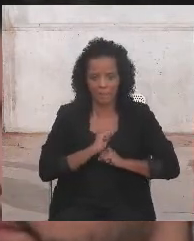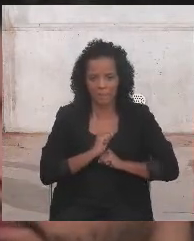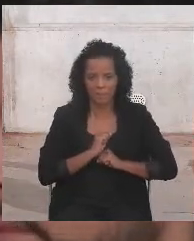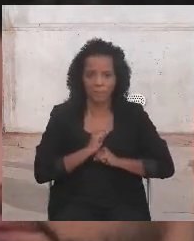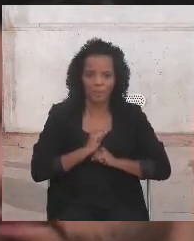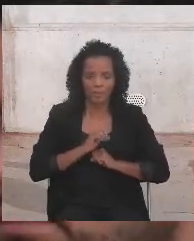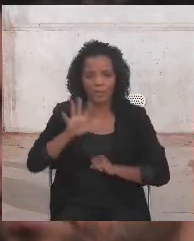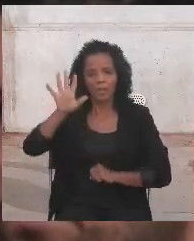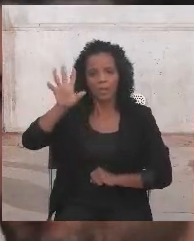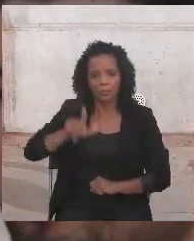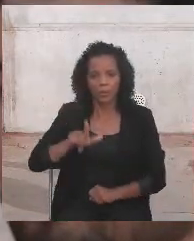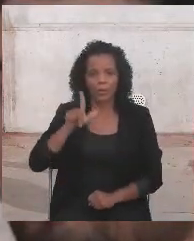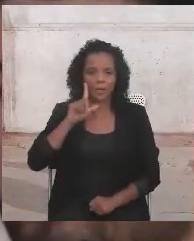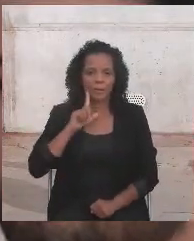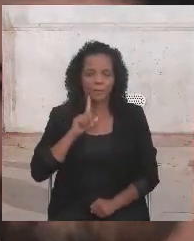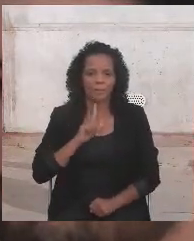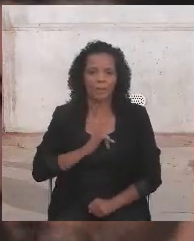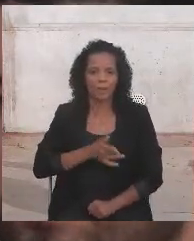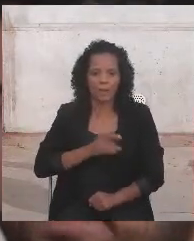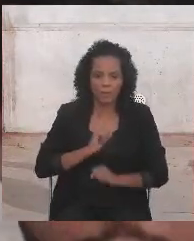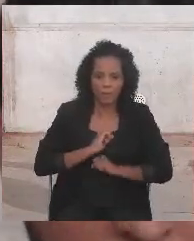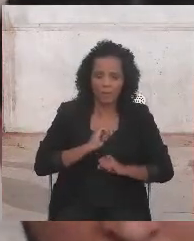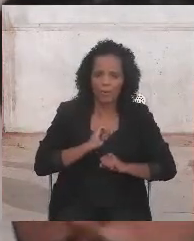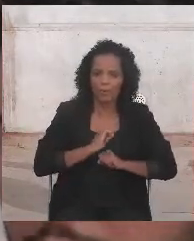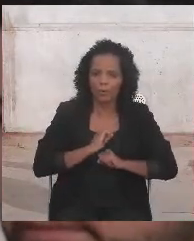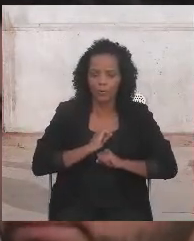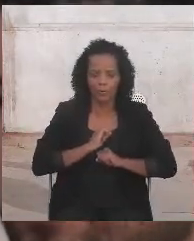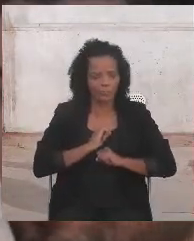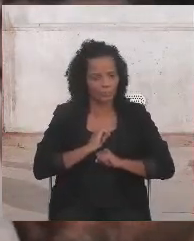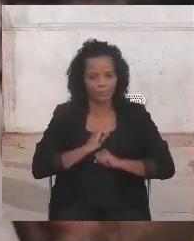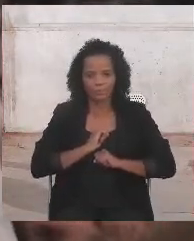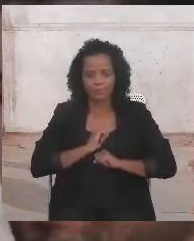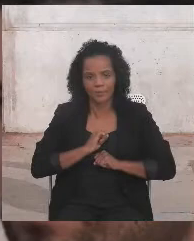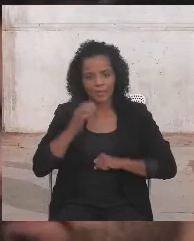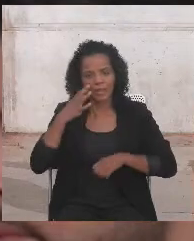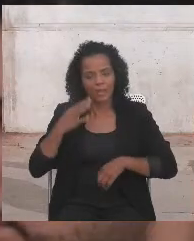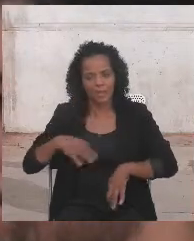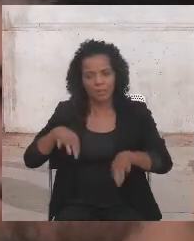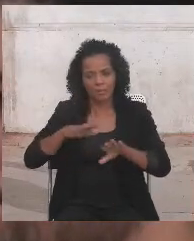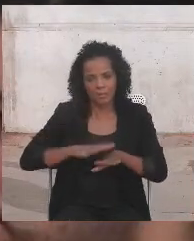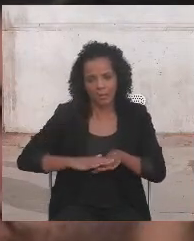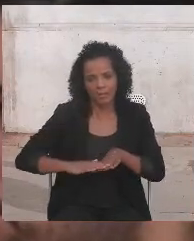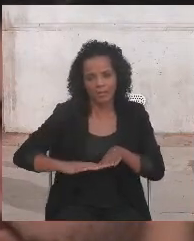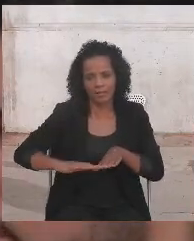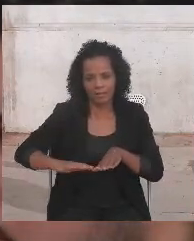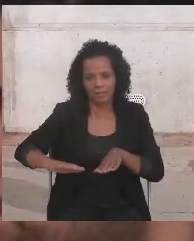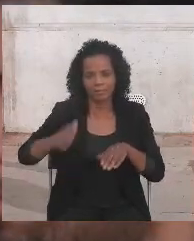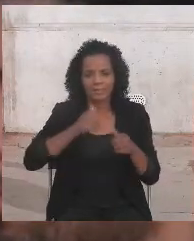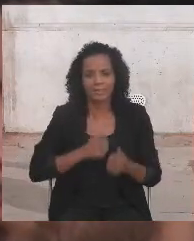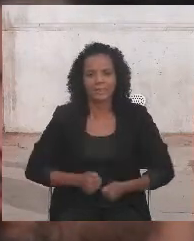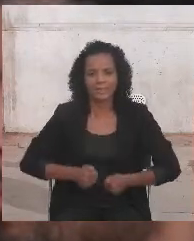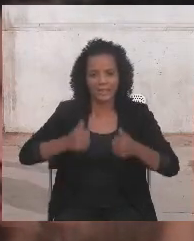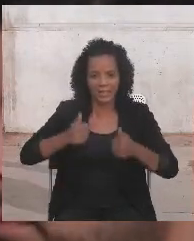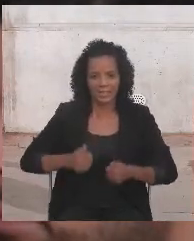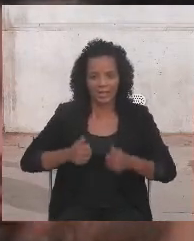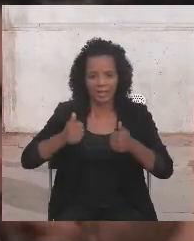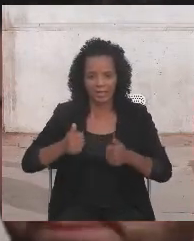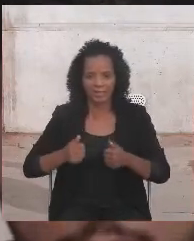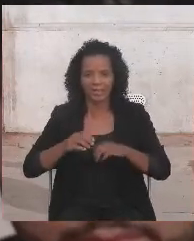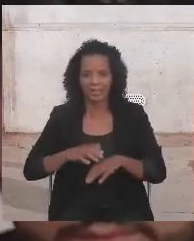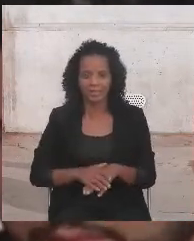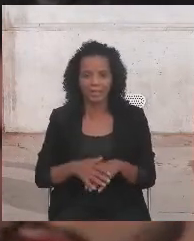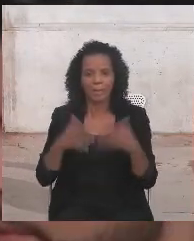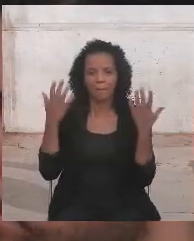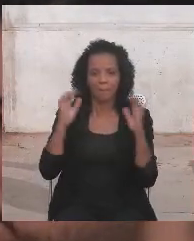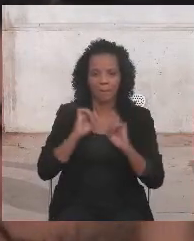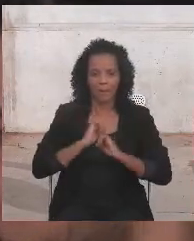vida, Lisboa do meu amor deitada, cidade por minhas